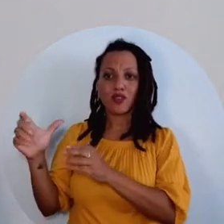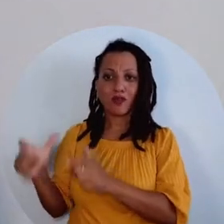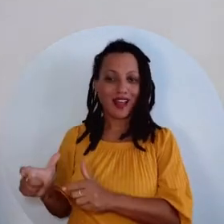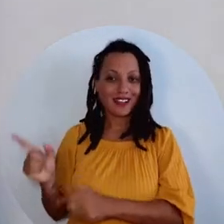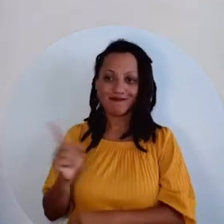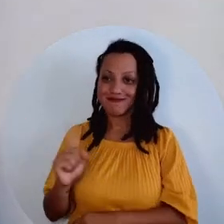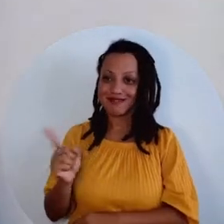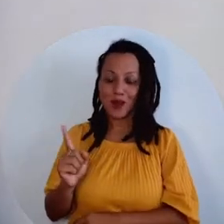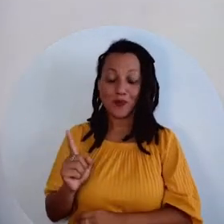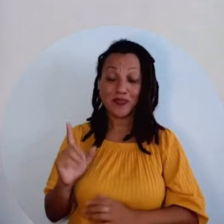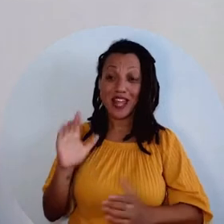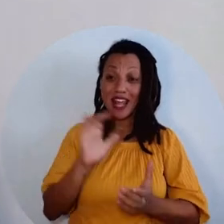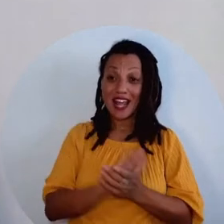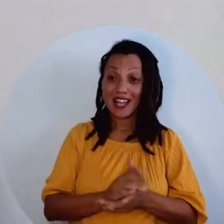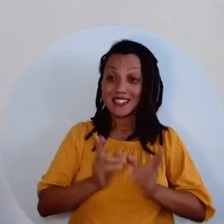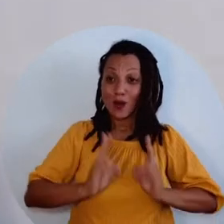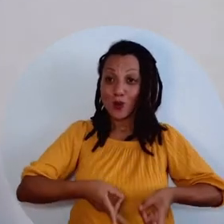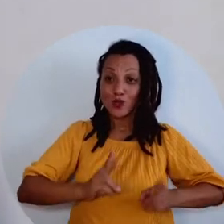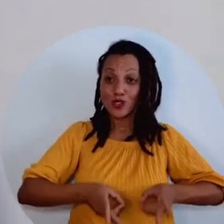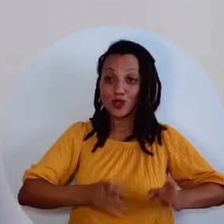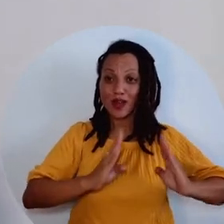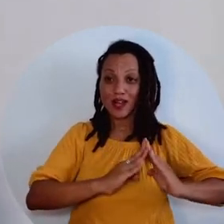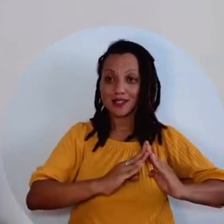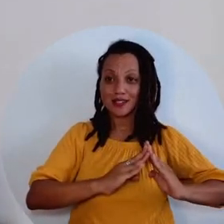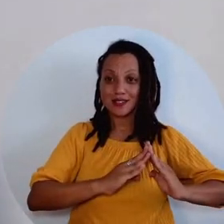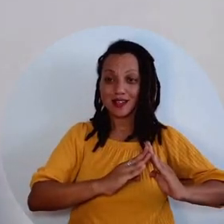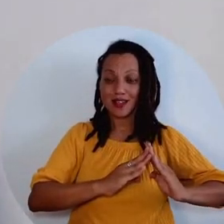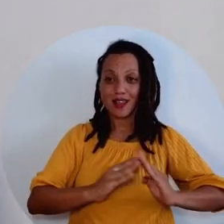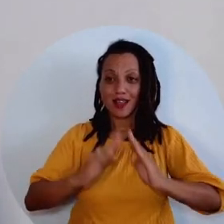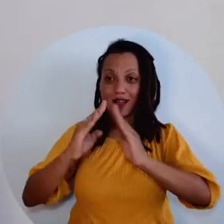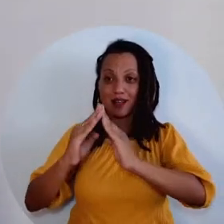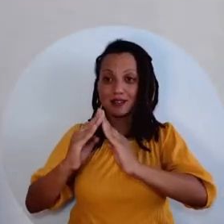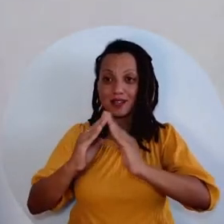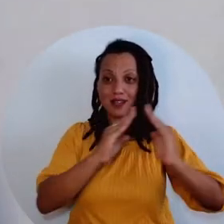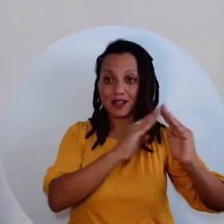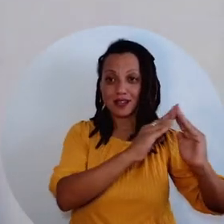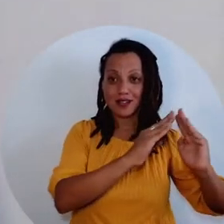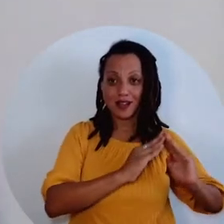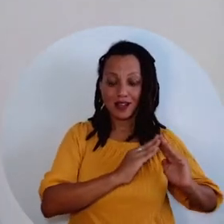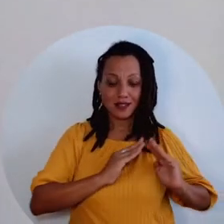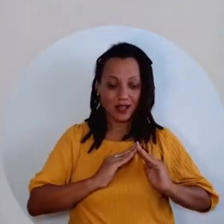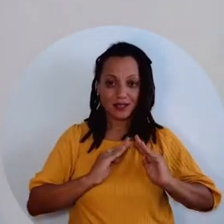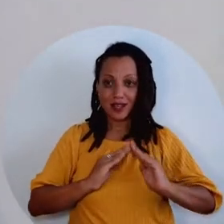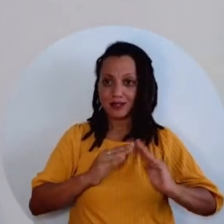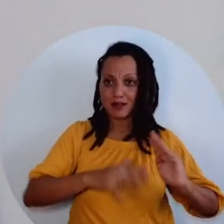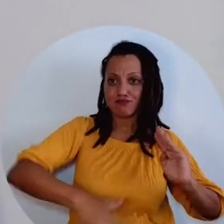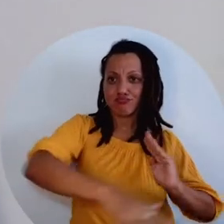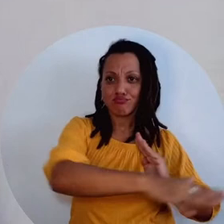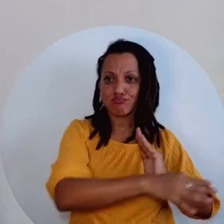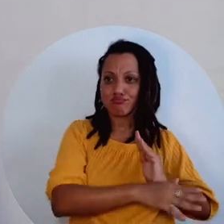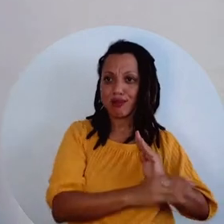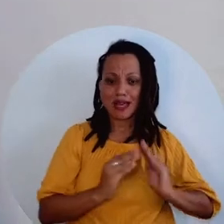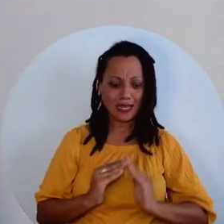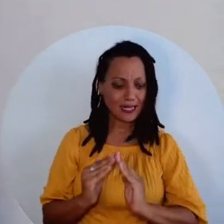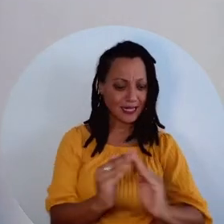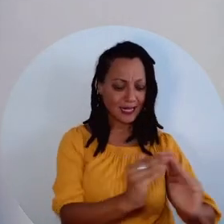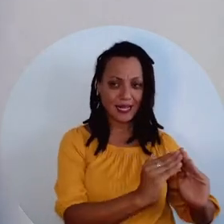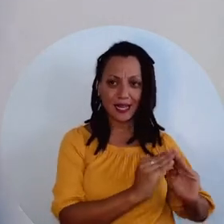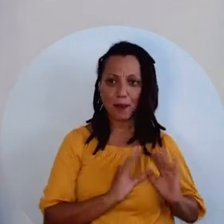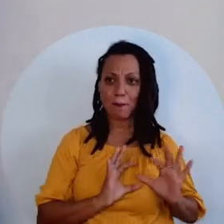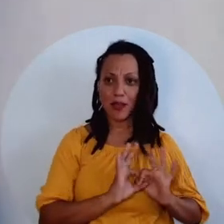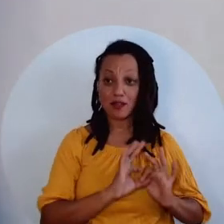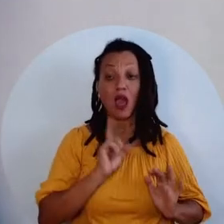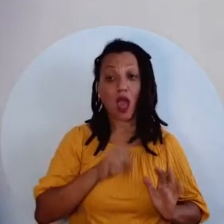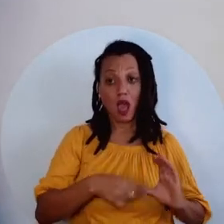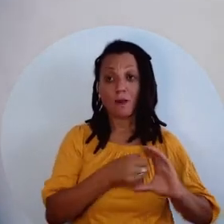morar em outro lugar, ele casa e mora onde? Em cima, atrás, do lado. Então, essa também é uma